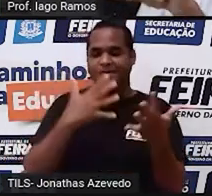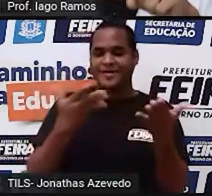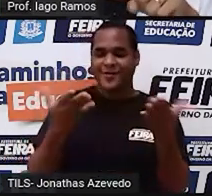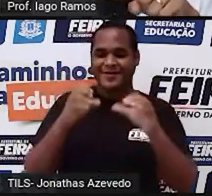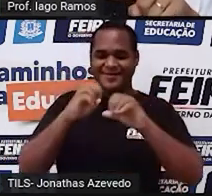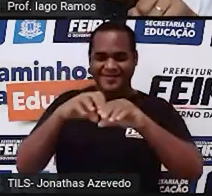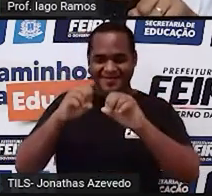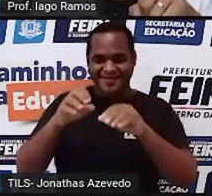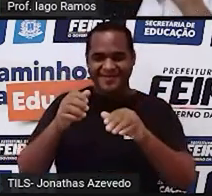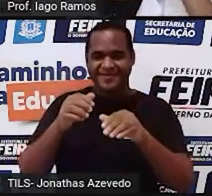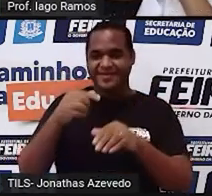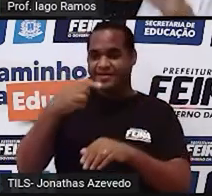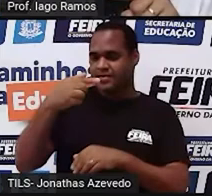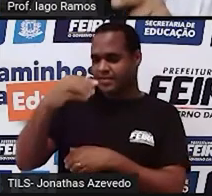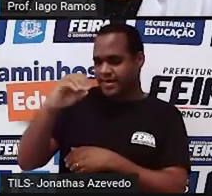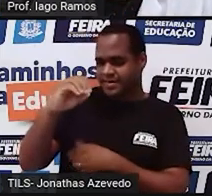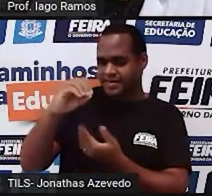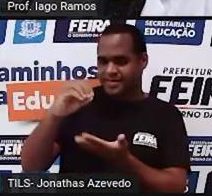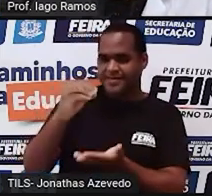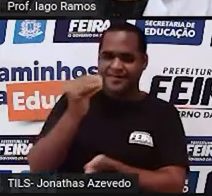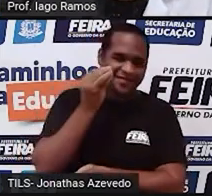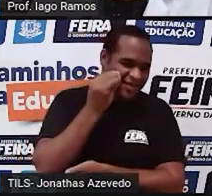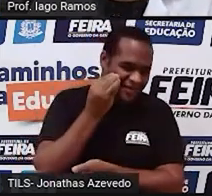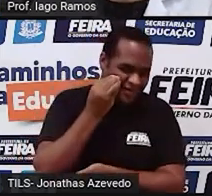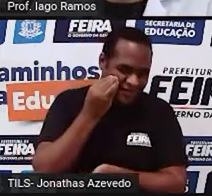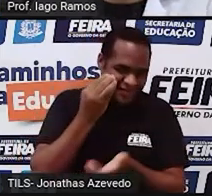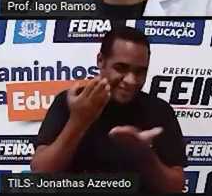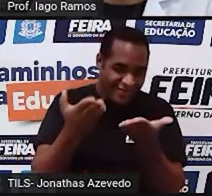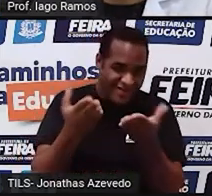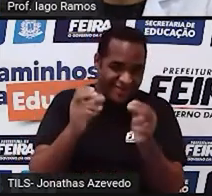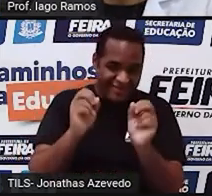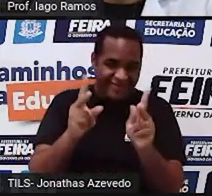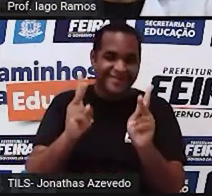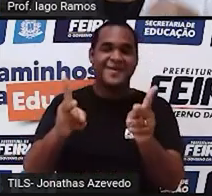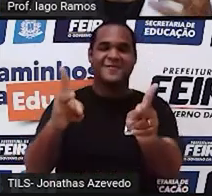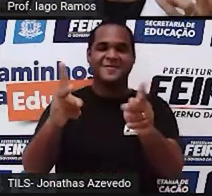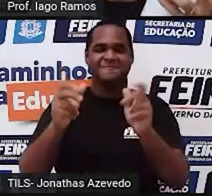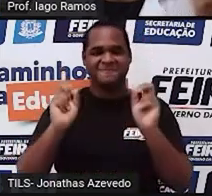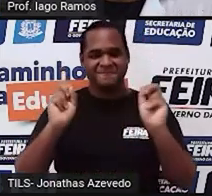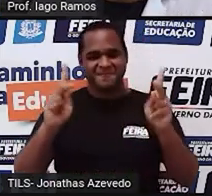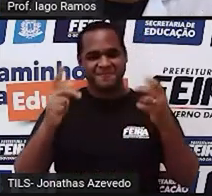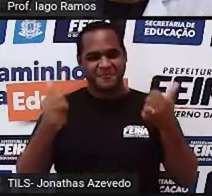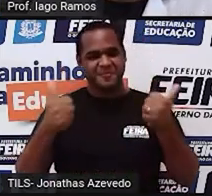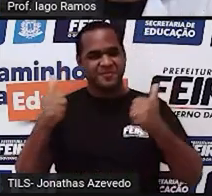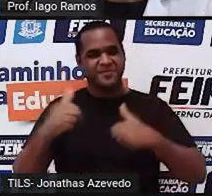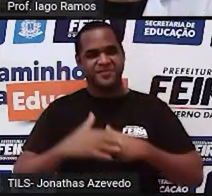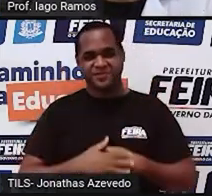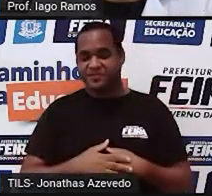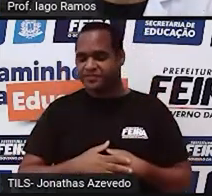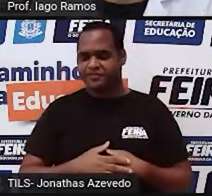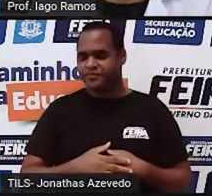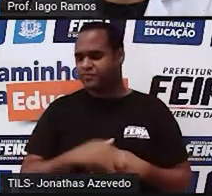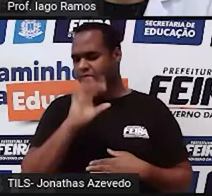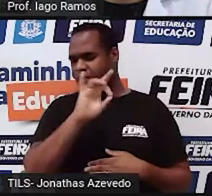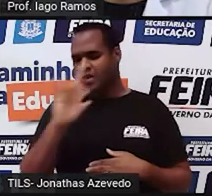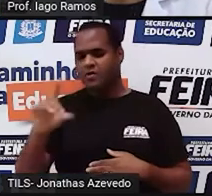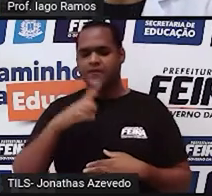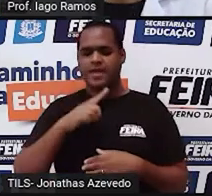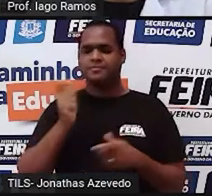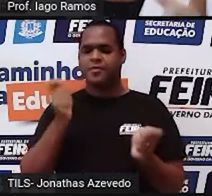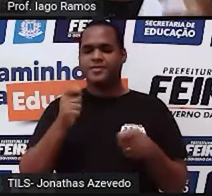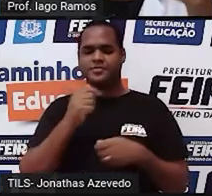né 70 viu continua tentando beleza bom Espero que você tenha gostado